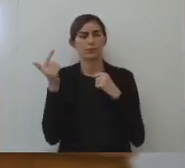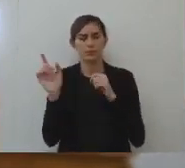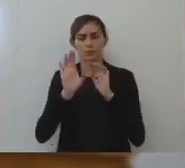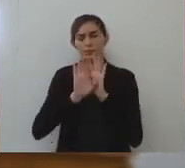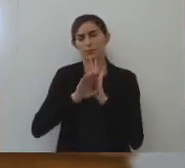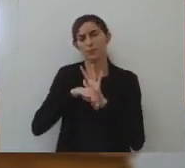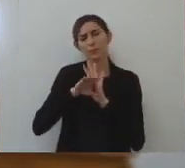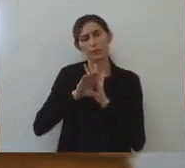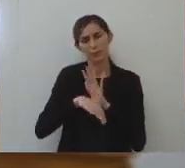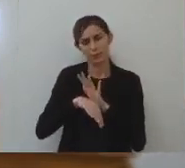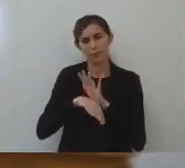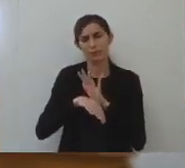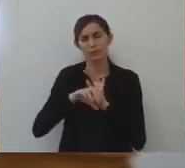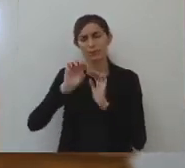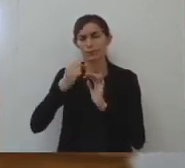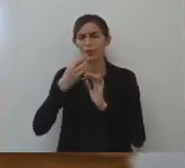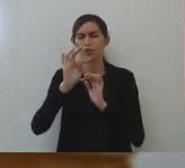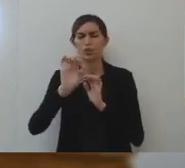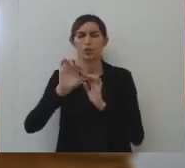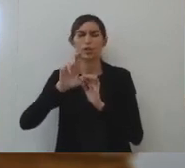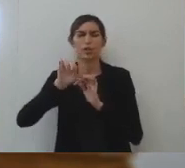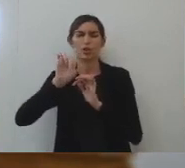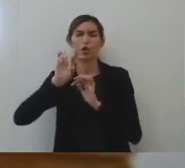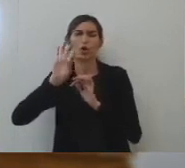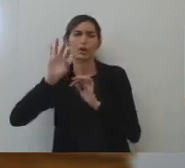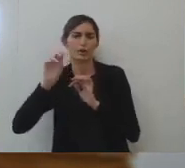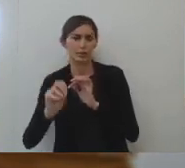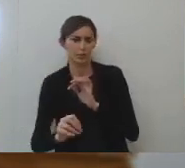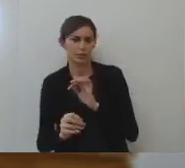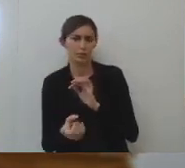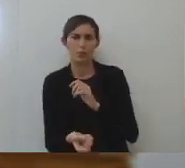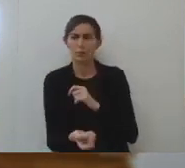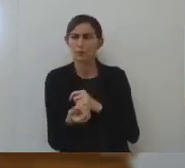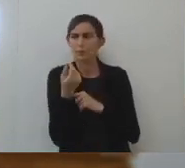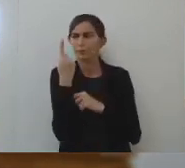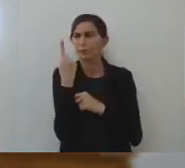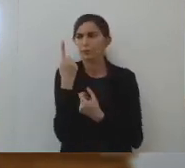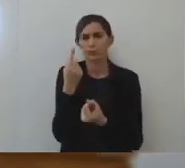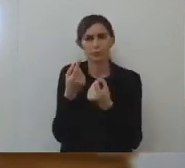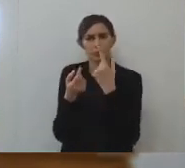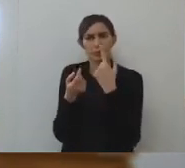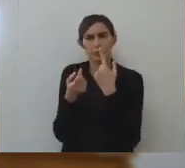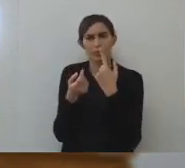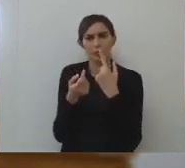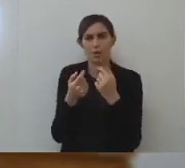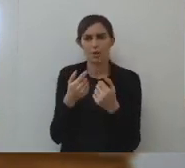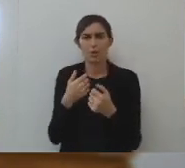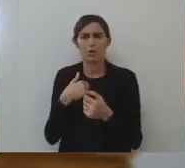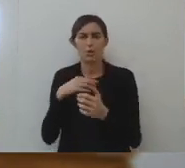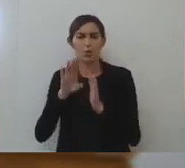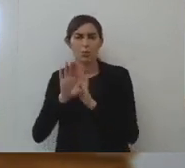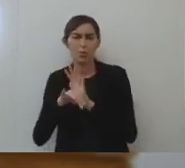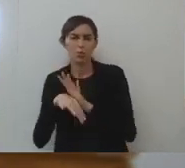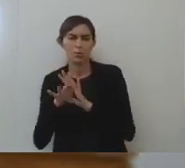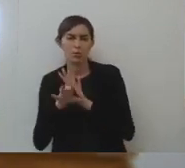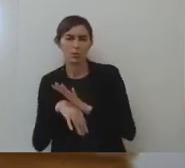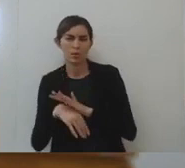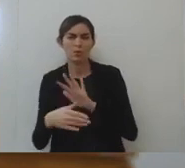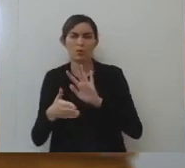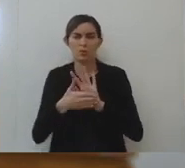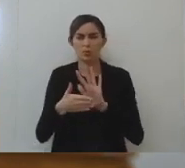o conceito de estereótipo. Esse é importantíssimo. É o conceito ou imagem pré-concebida,